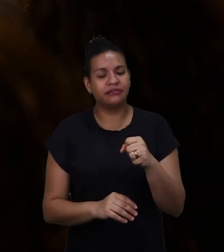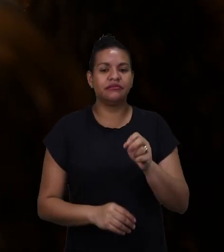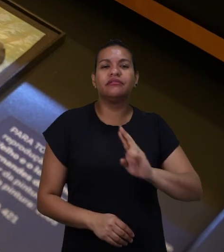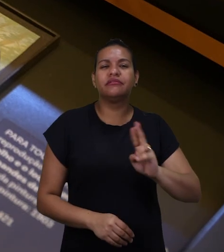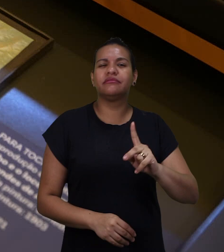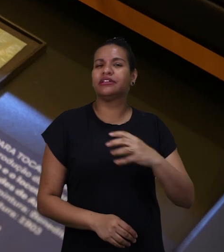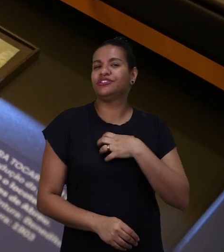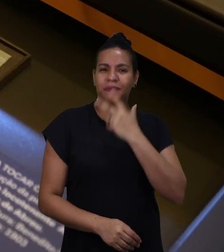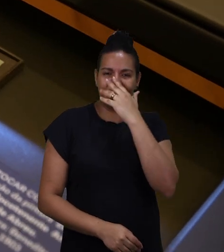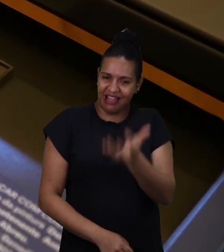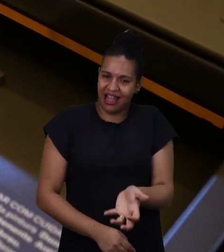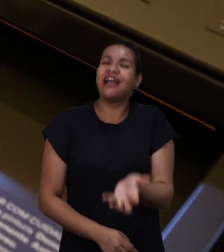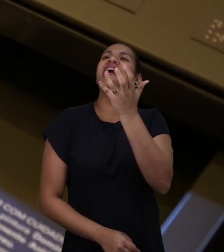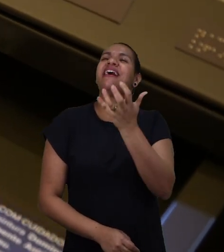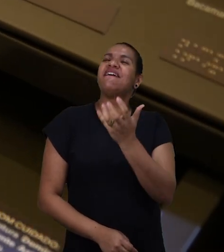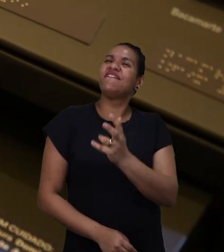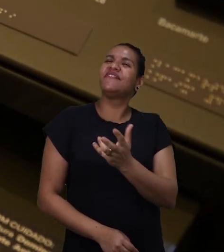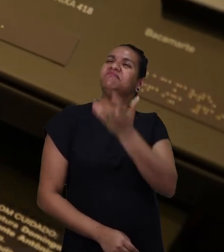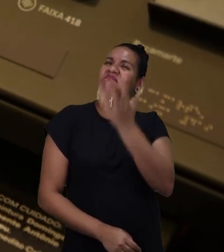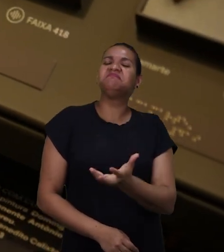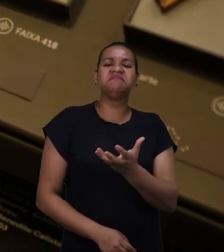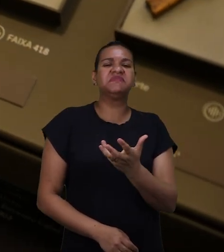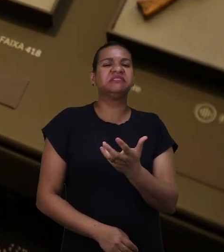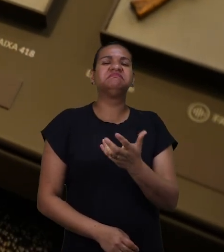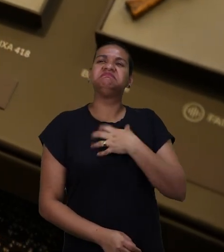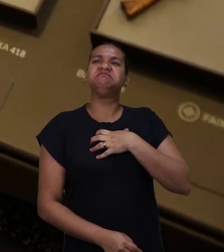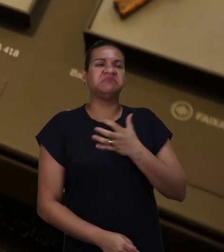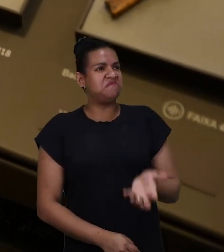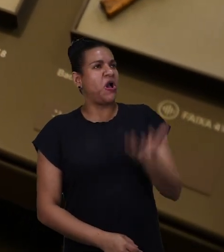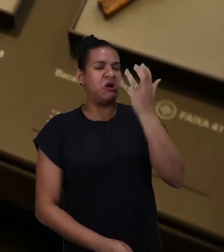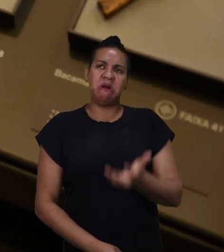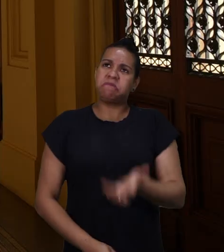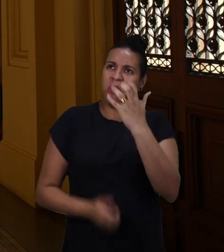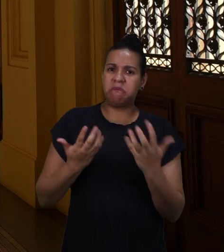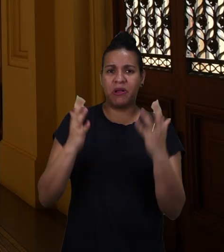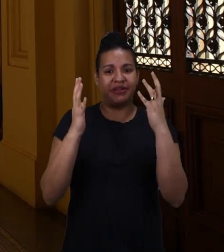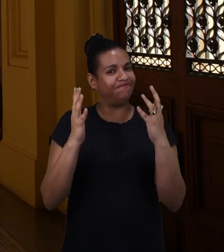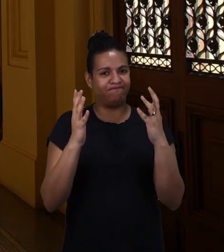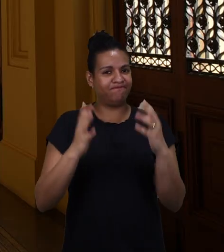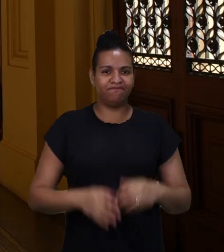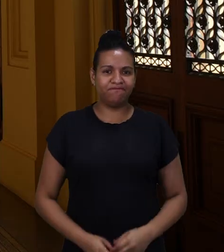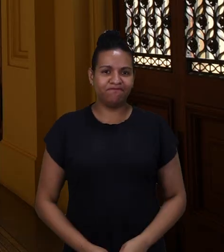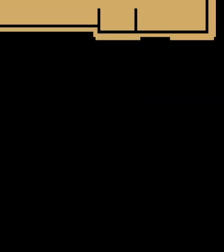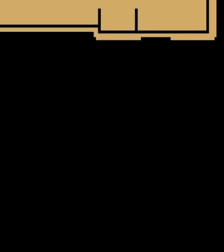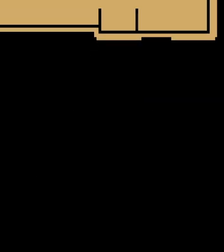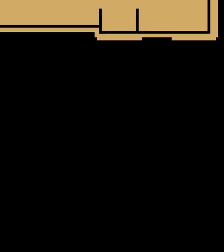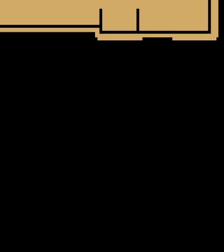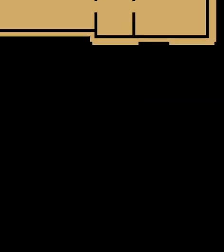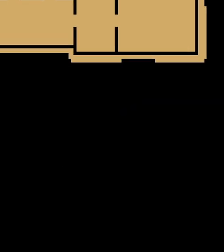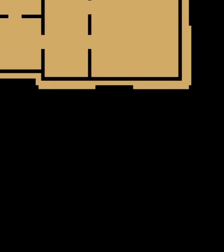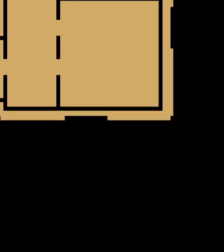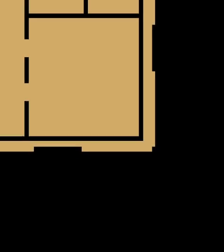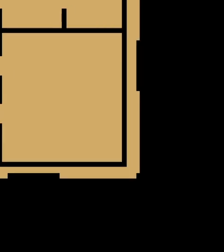atitude de culto ou de valorização dessas pessoas. O homem indígena caminha por um corredor. Na planta do museu, uma